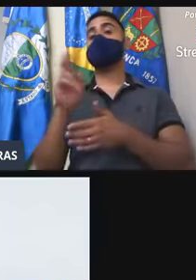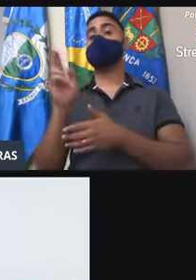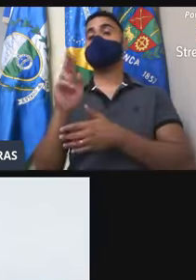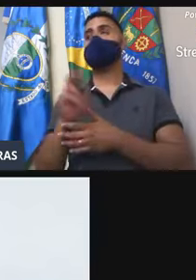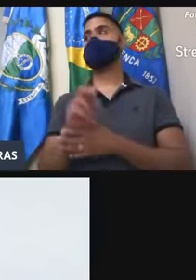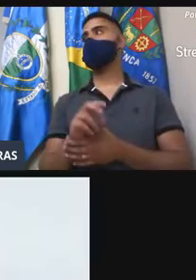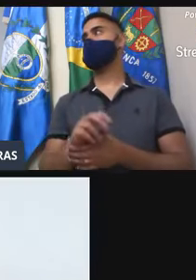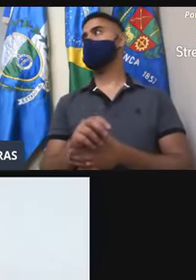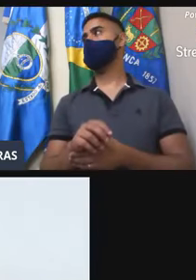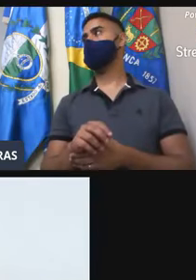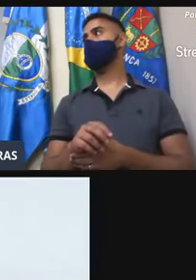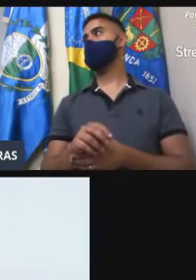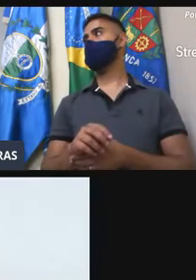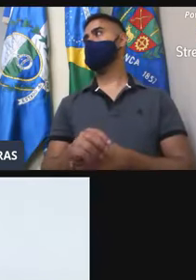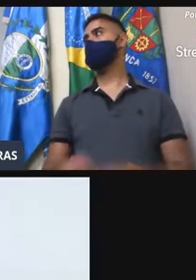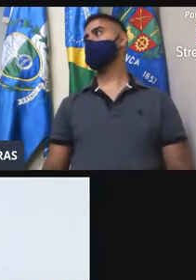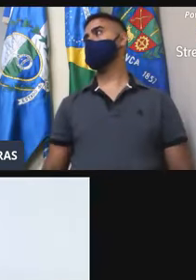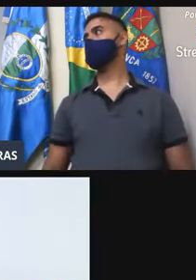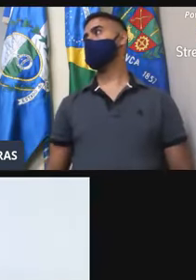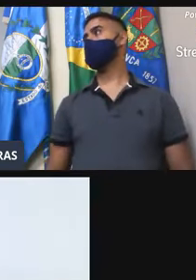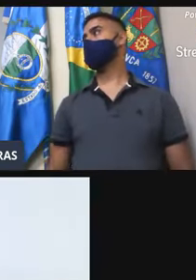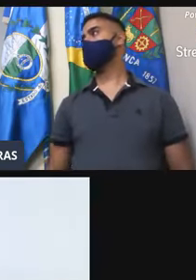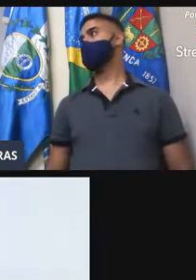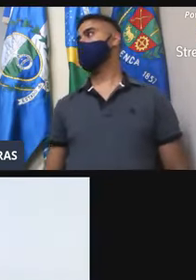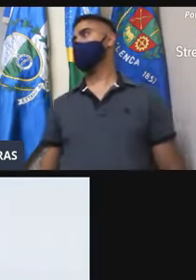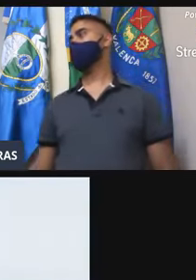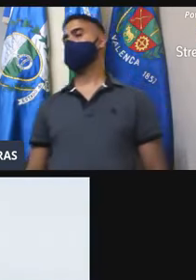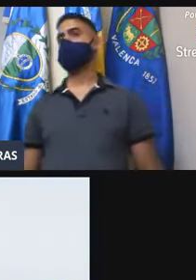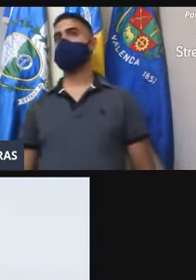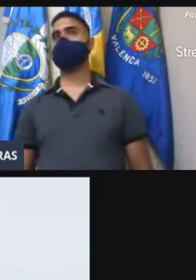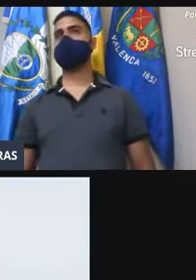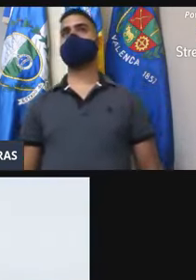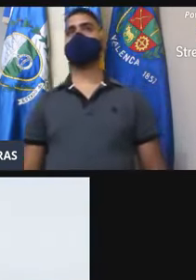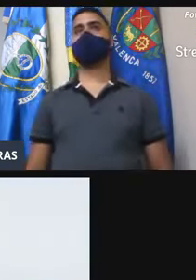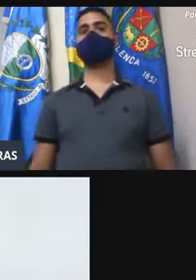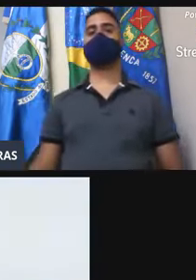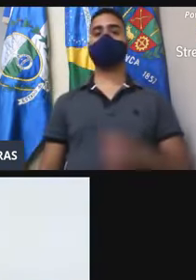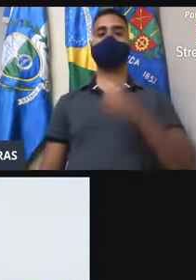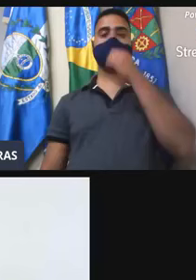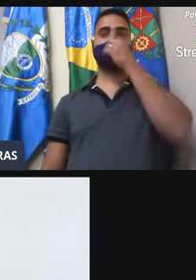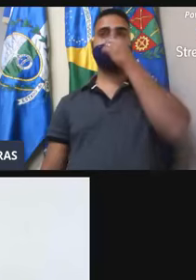2/3. Doutor Saulo, David Nogueira,